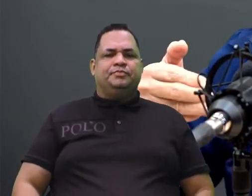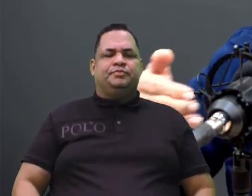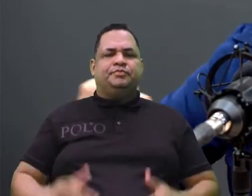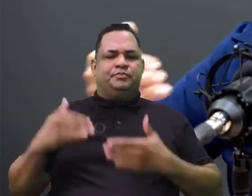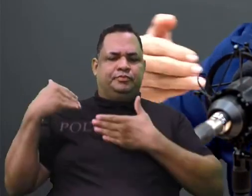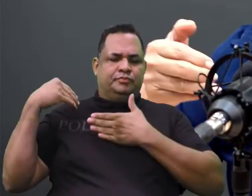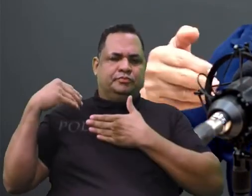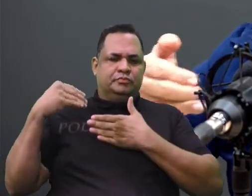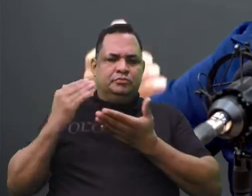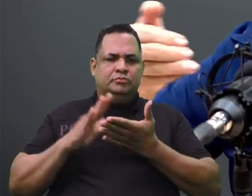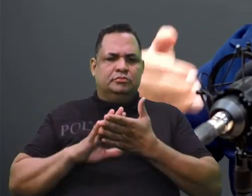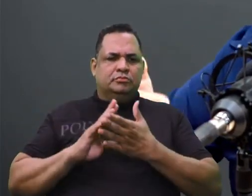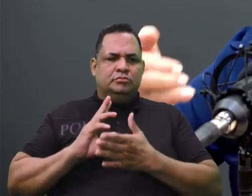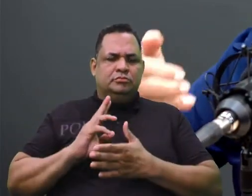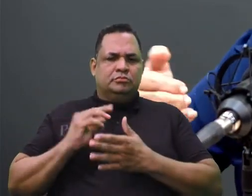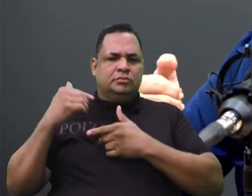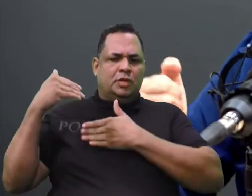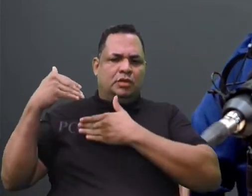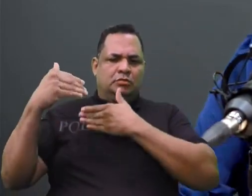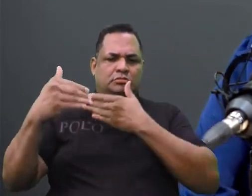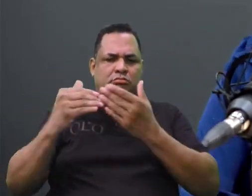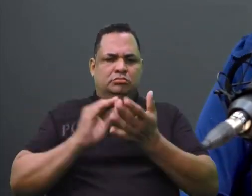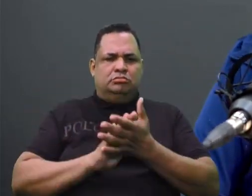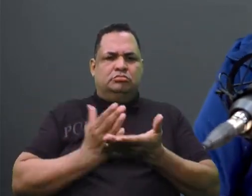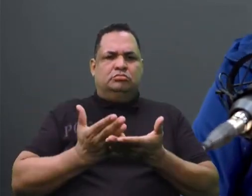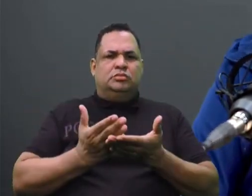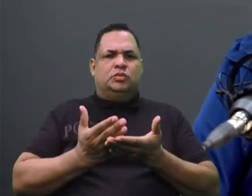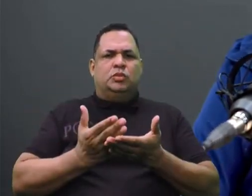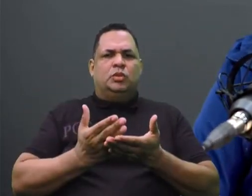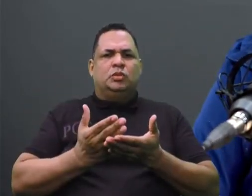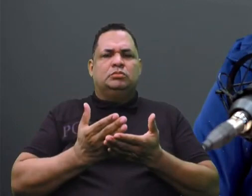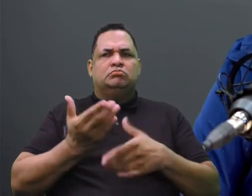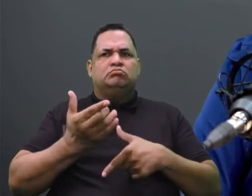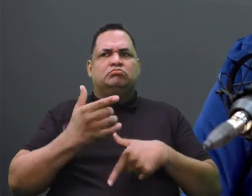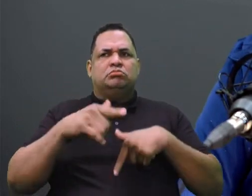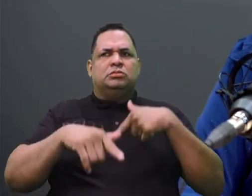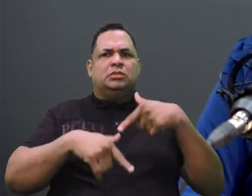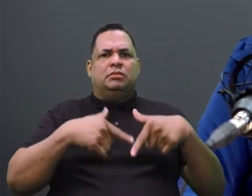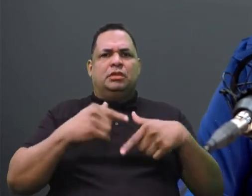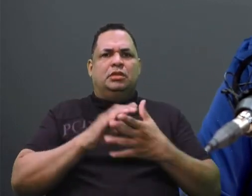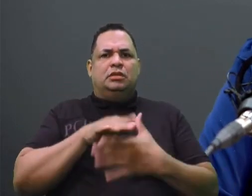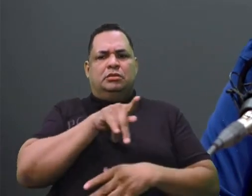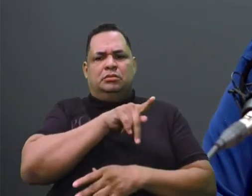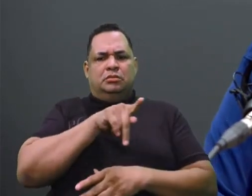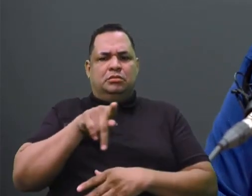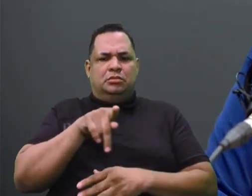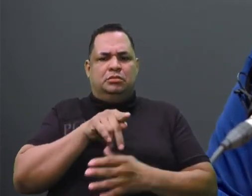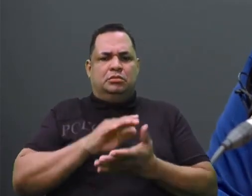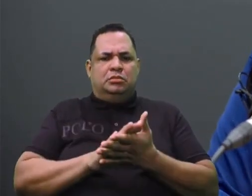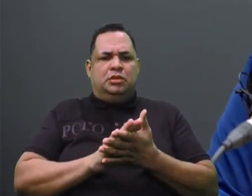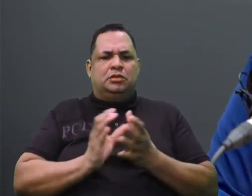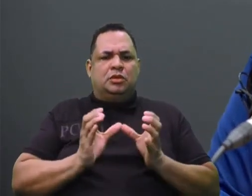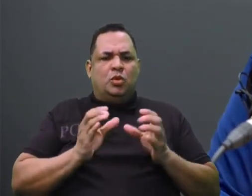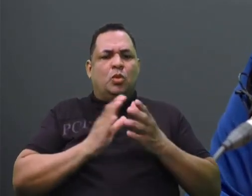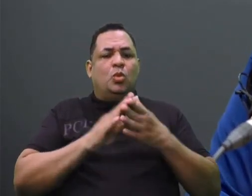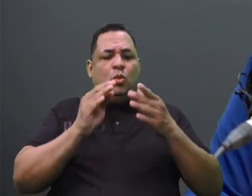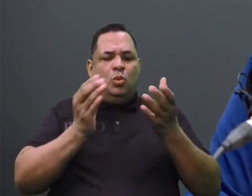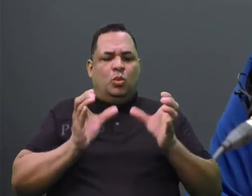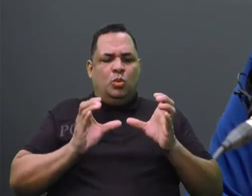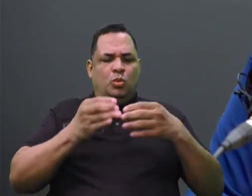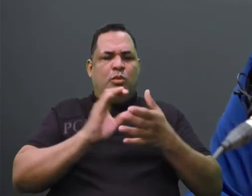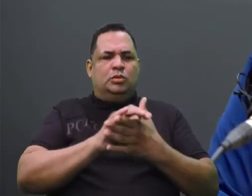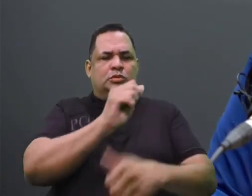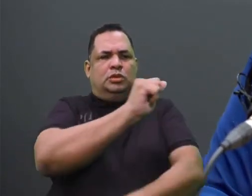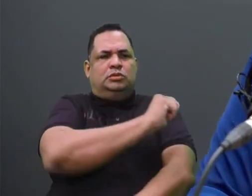Durante o estágio do magistério, eu assumi uma turma que na época a prefeitura fez